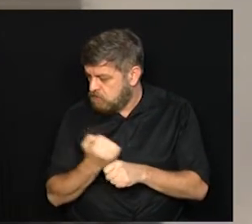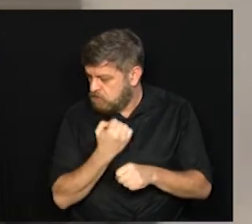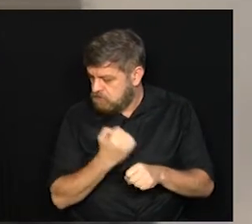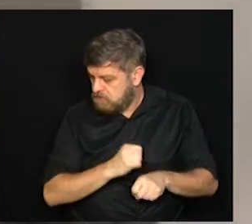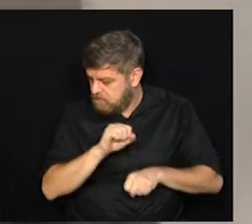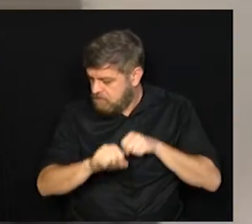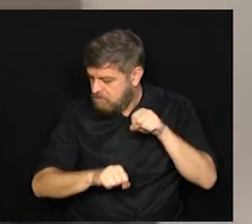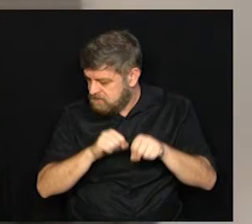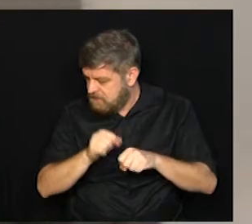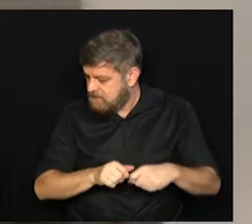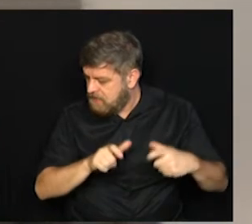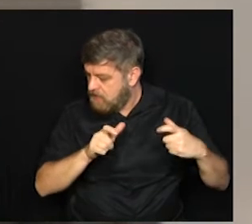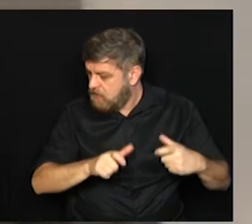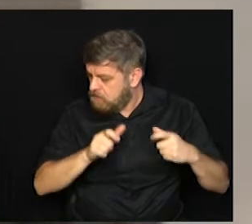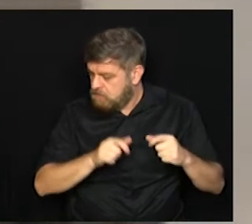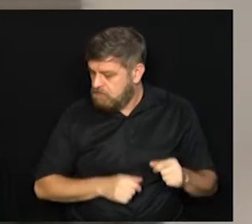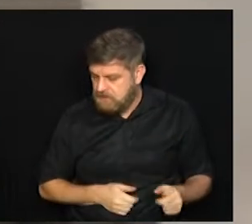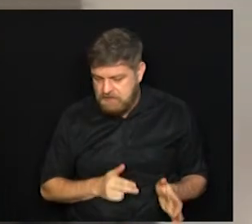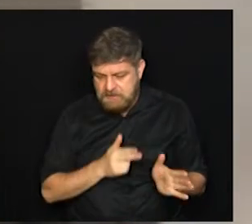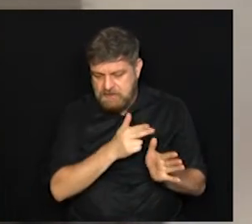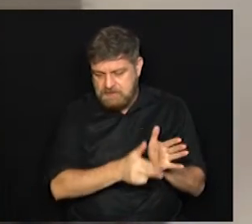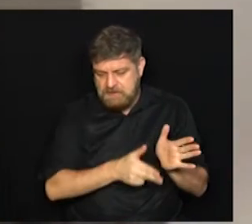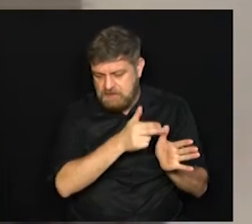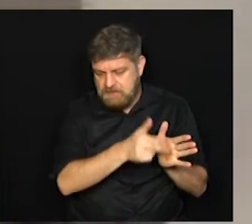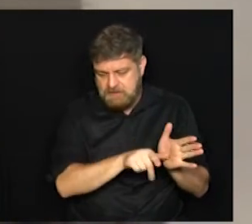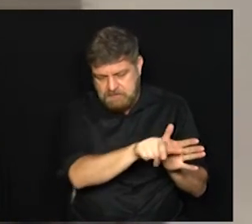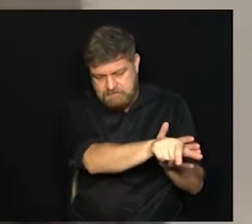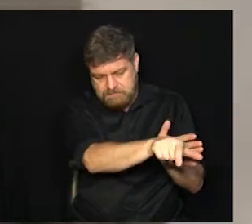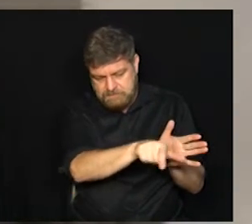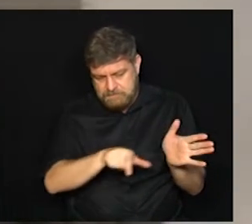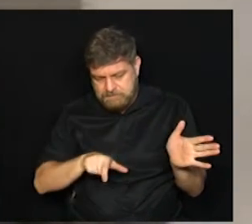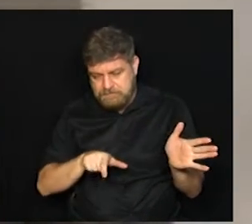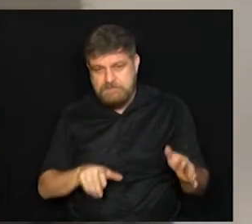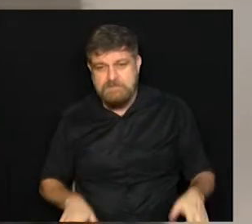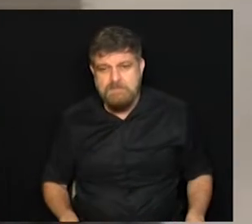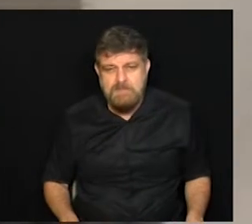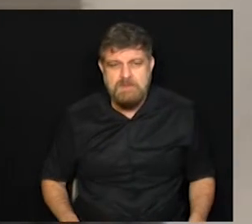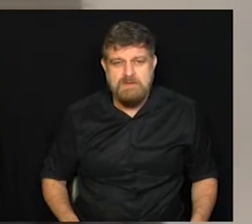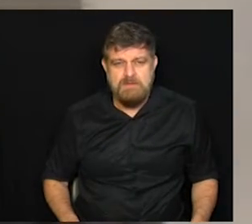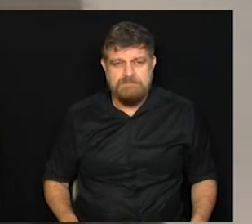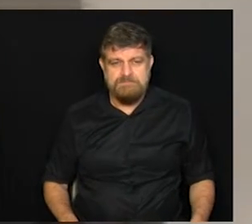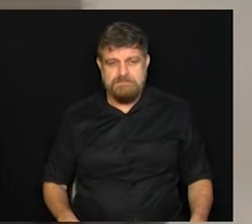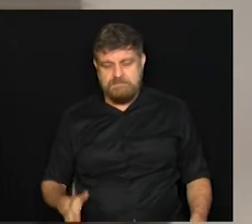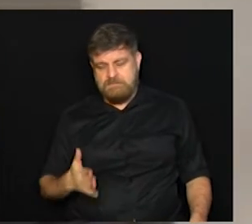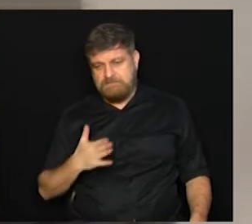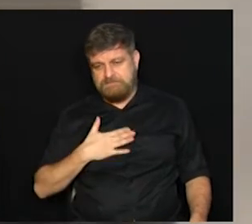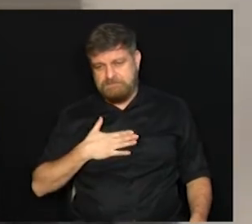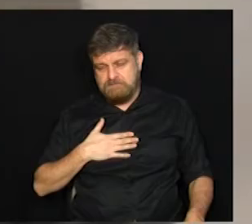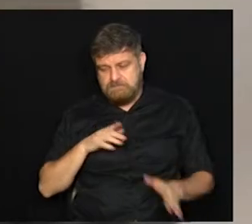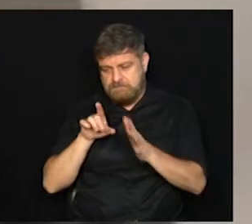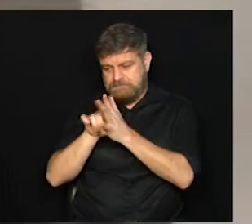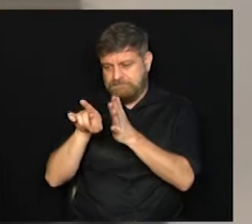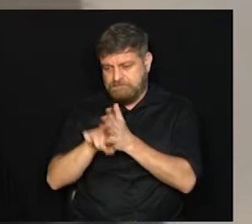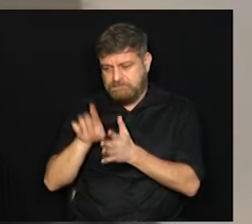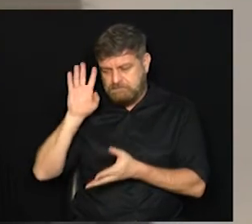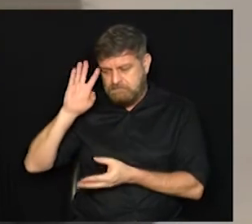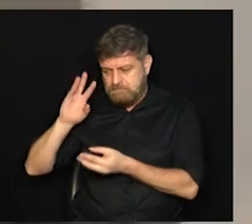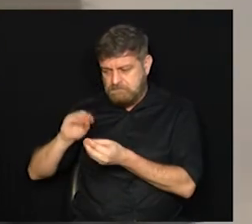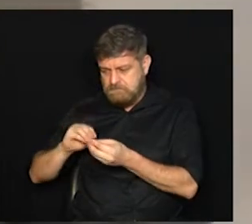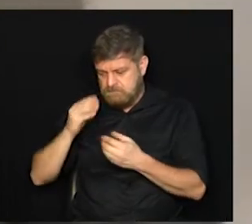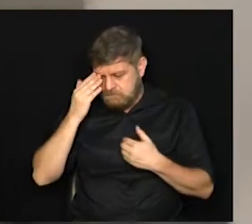ciclovias, bem como beira de córregos e parques lineares, né? Então, era essa a minha colocação, presidente.